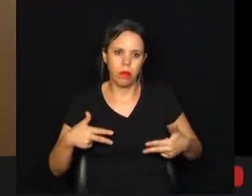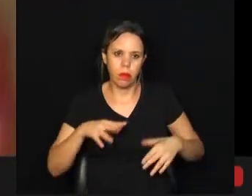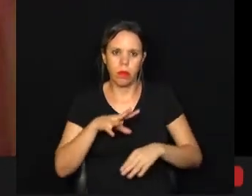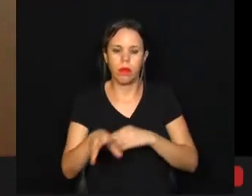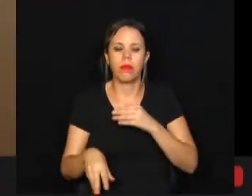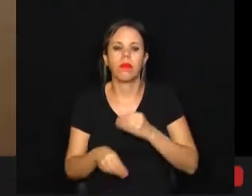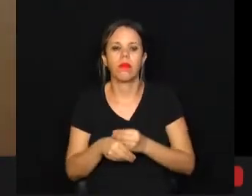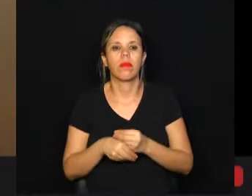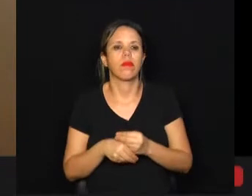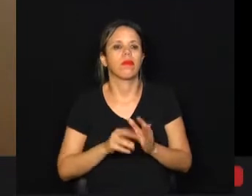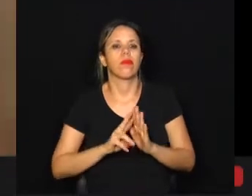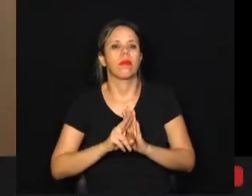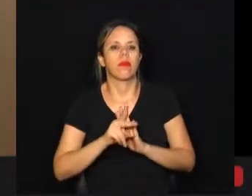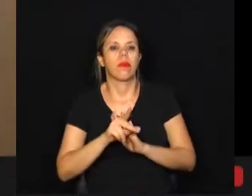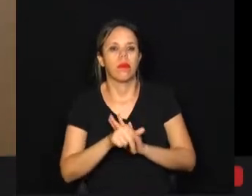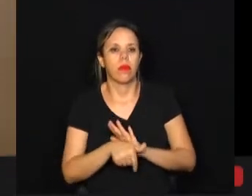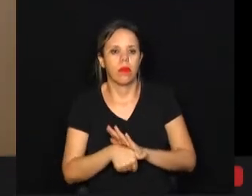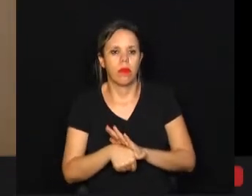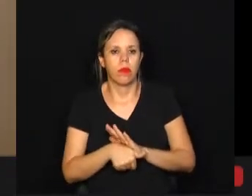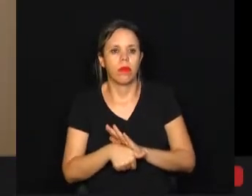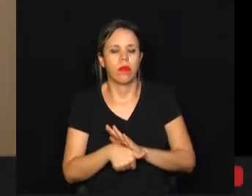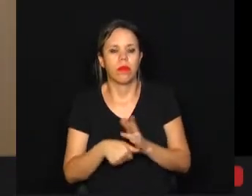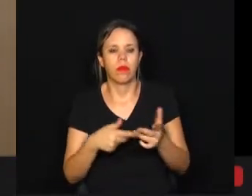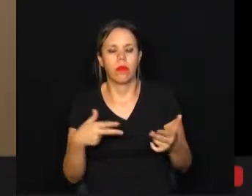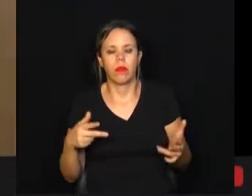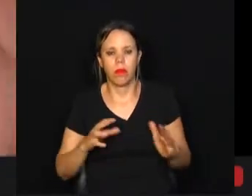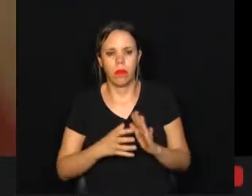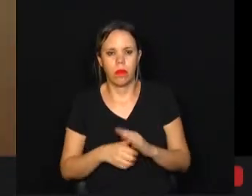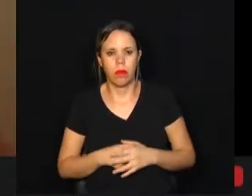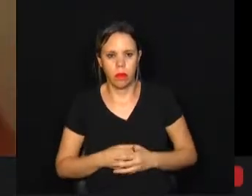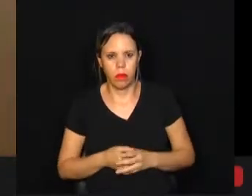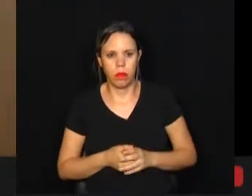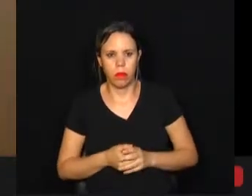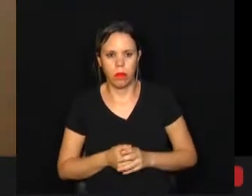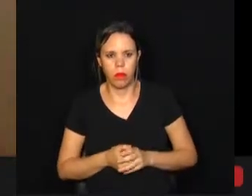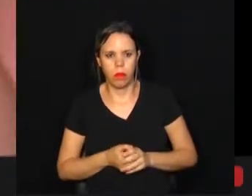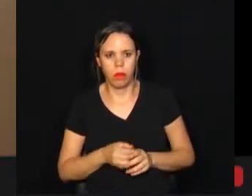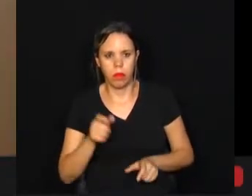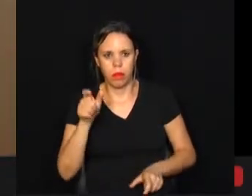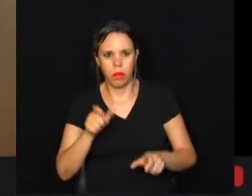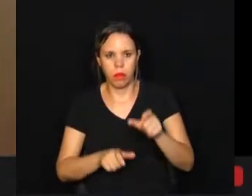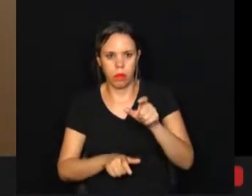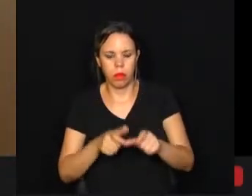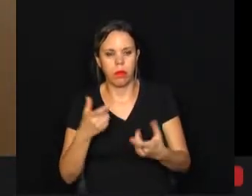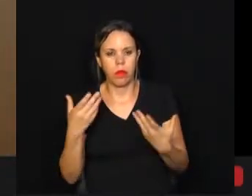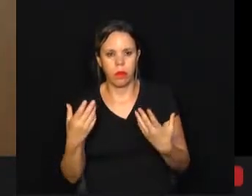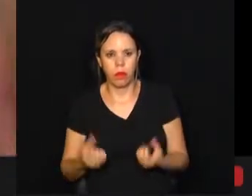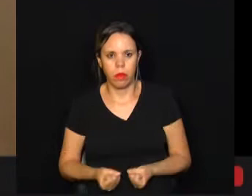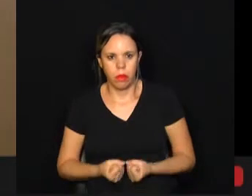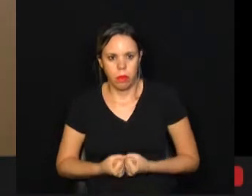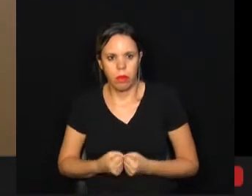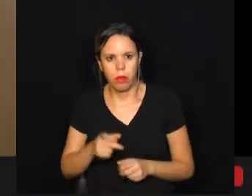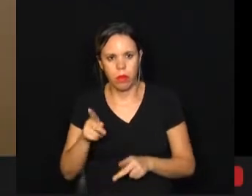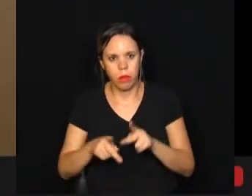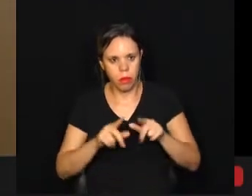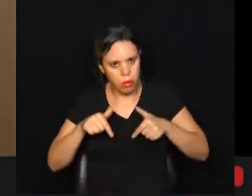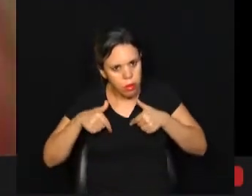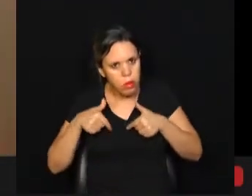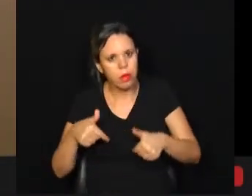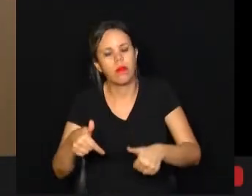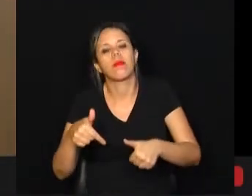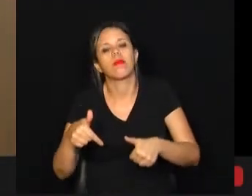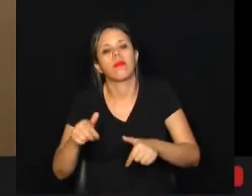agregam diversos partidos, inclusive, ou pessoas simpatizantes, às vezes atuantes,